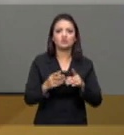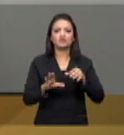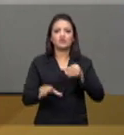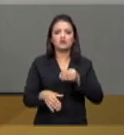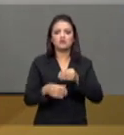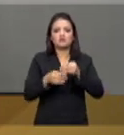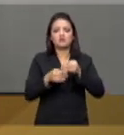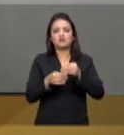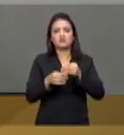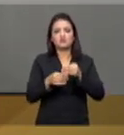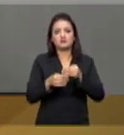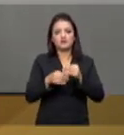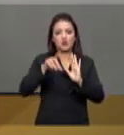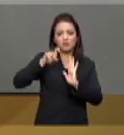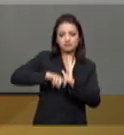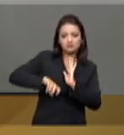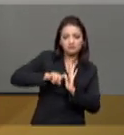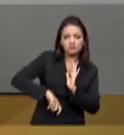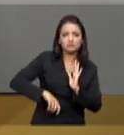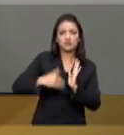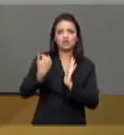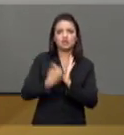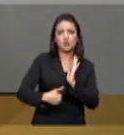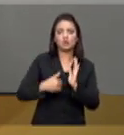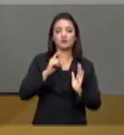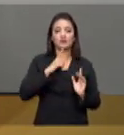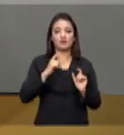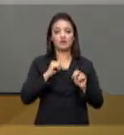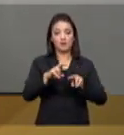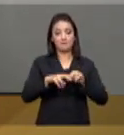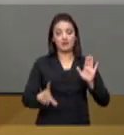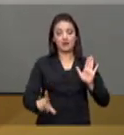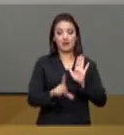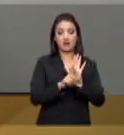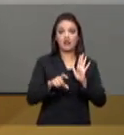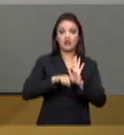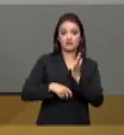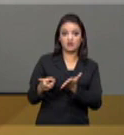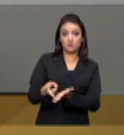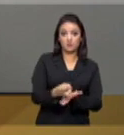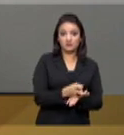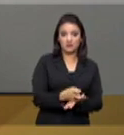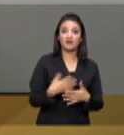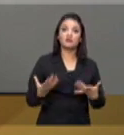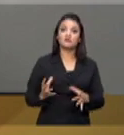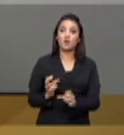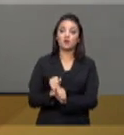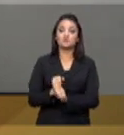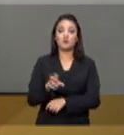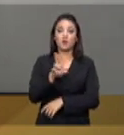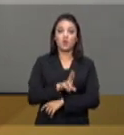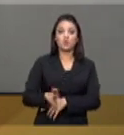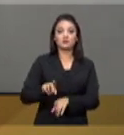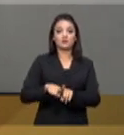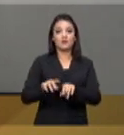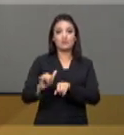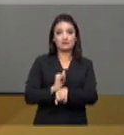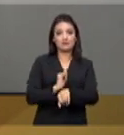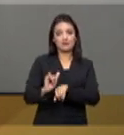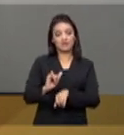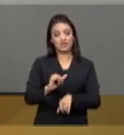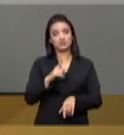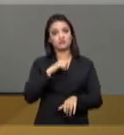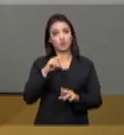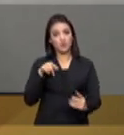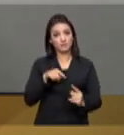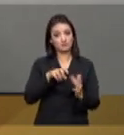compensações determinadas pela legislação tributária. A contabilidade constitui ferramenta utilizada também para fins tributários,